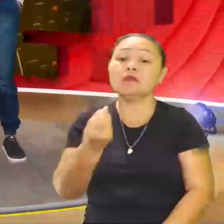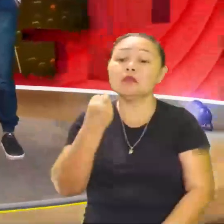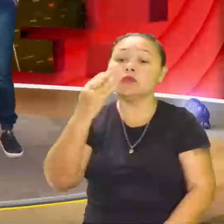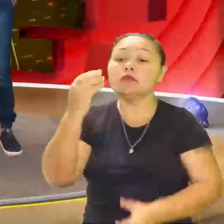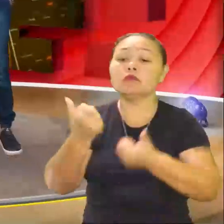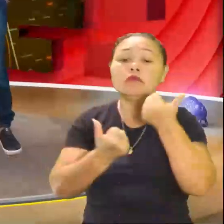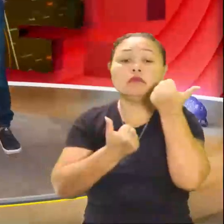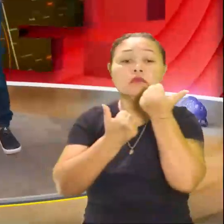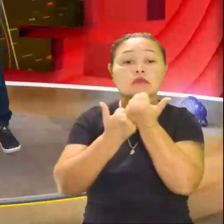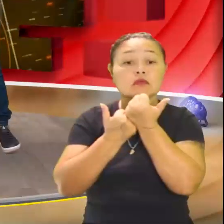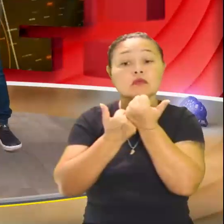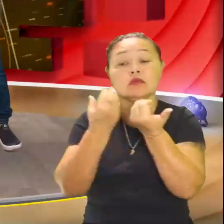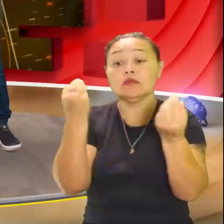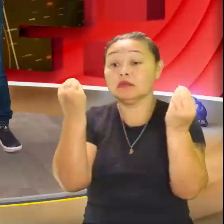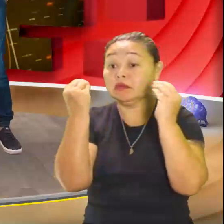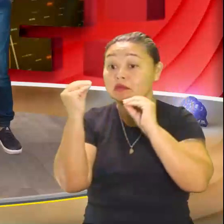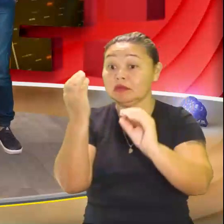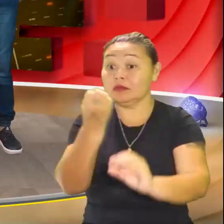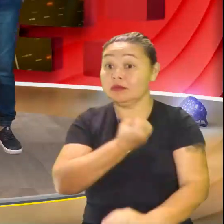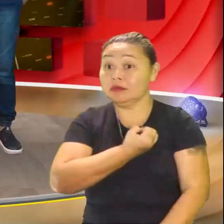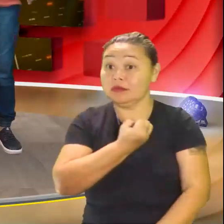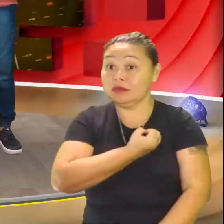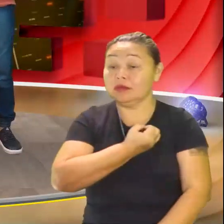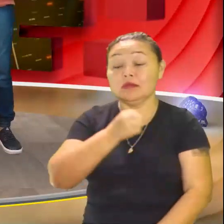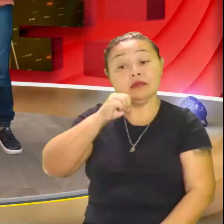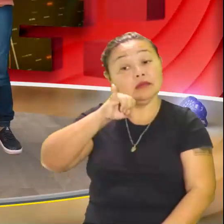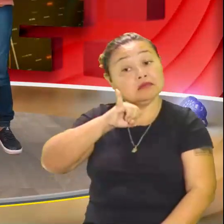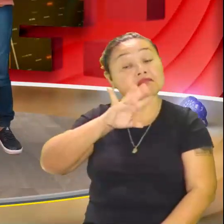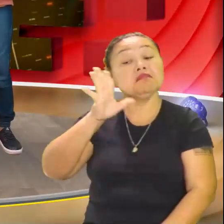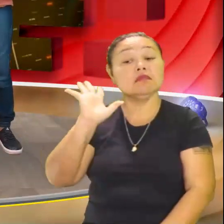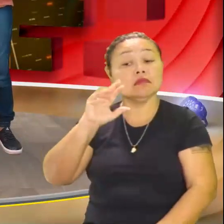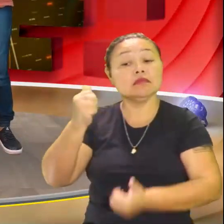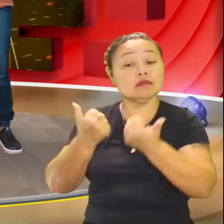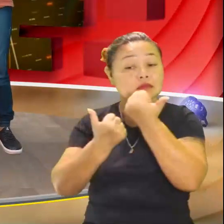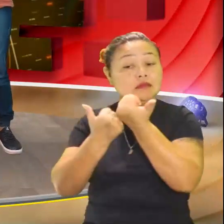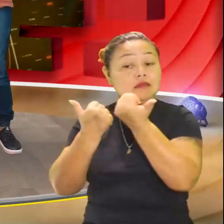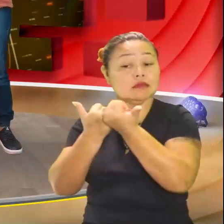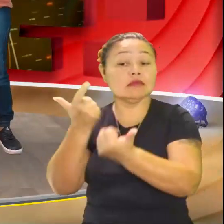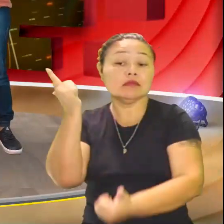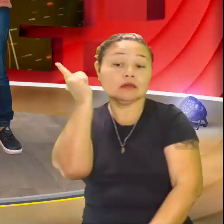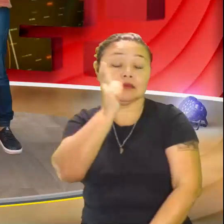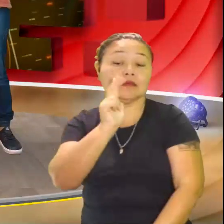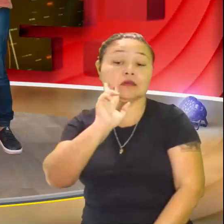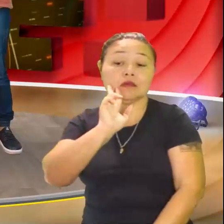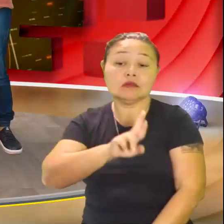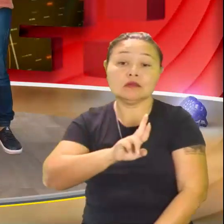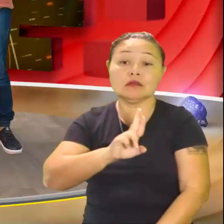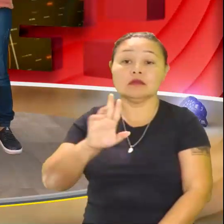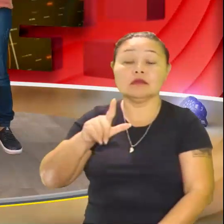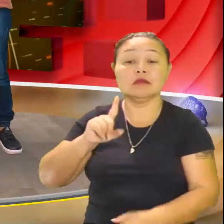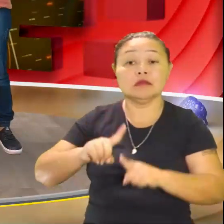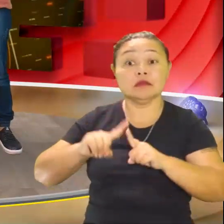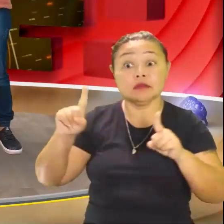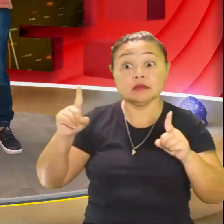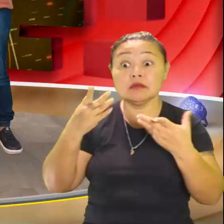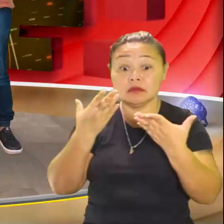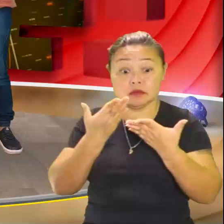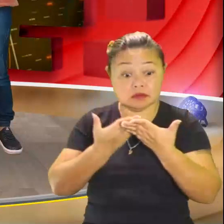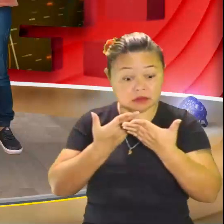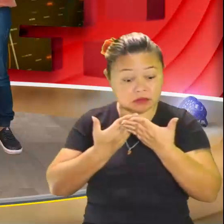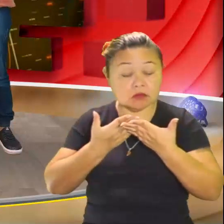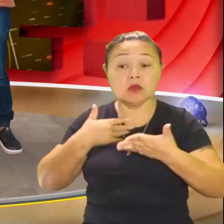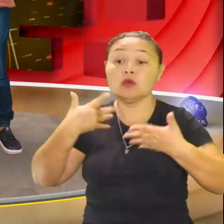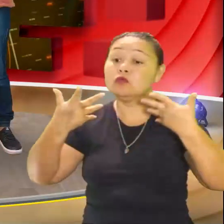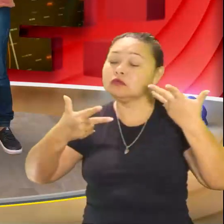como? Substituindo os valores, né? Então, se a gente fez a substituição, a gente consegue o resultado. Bom, certo? mas a aula fluiu